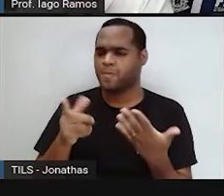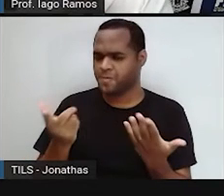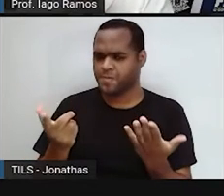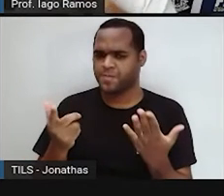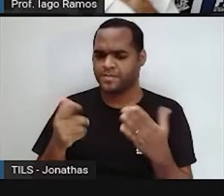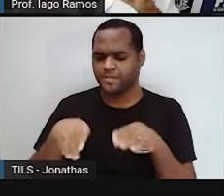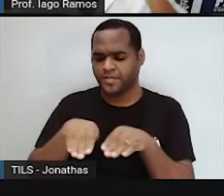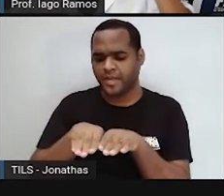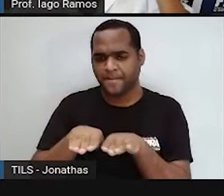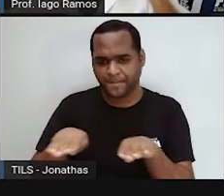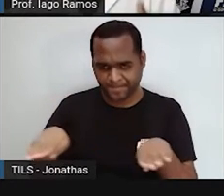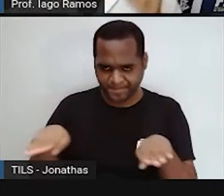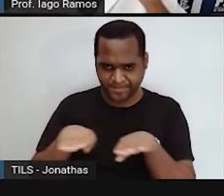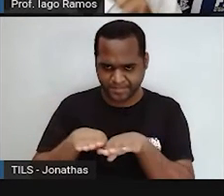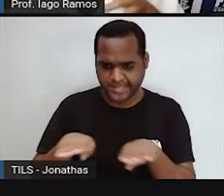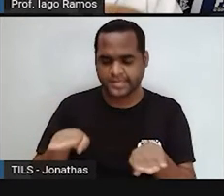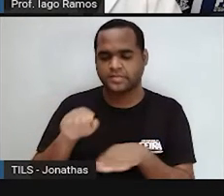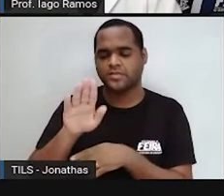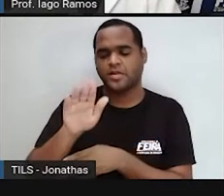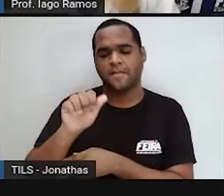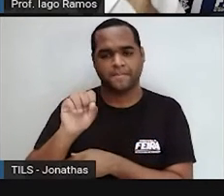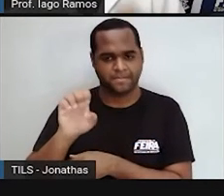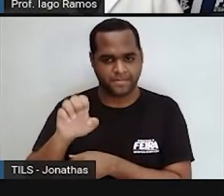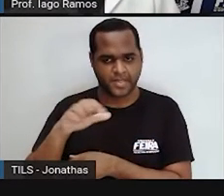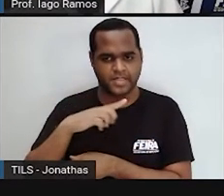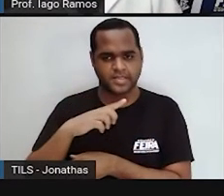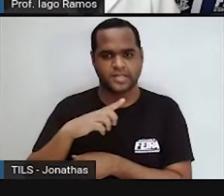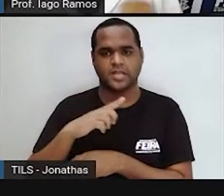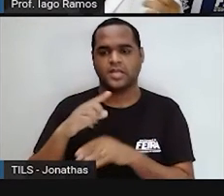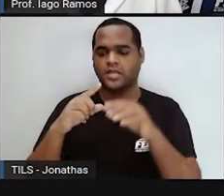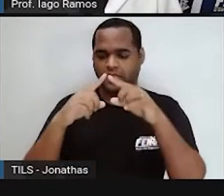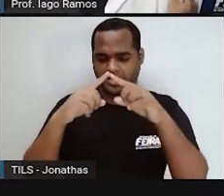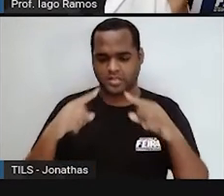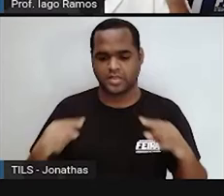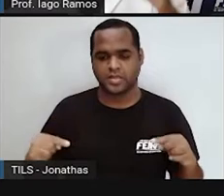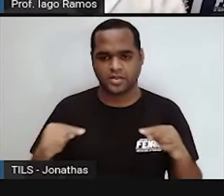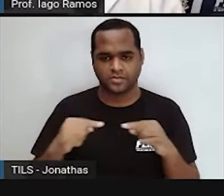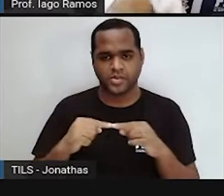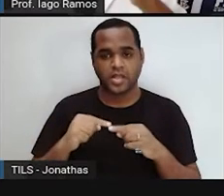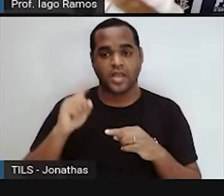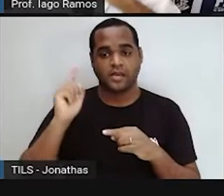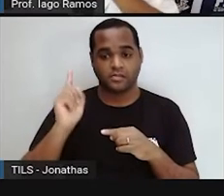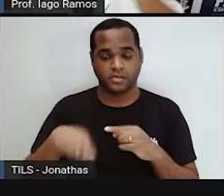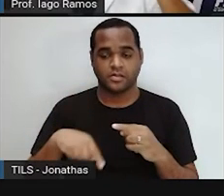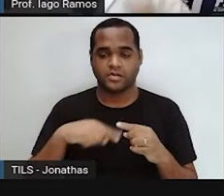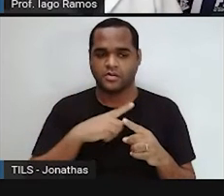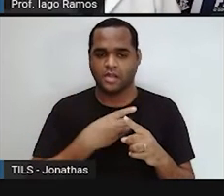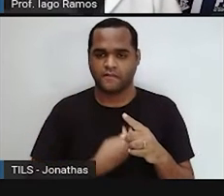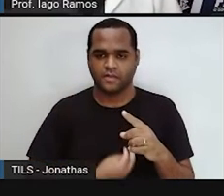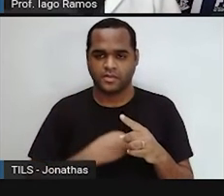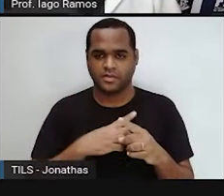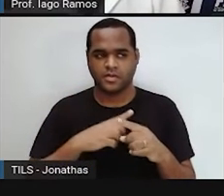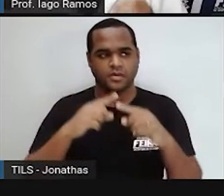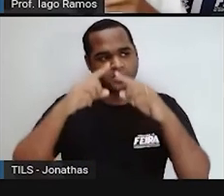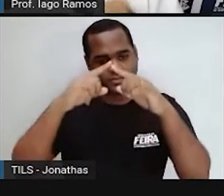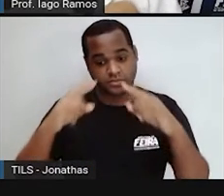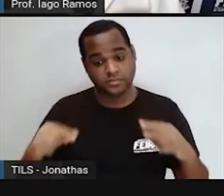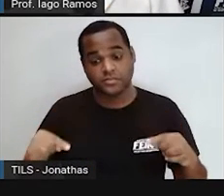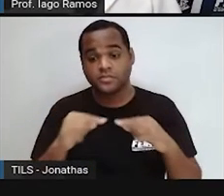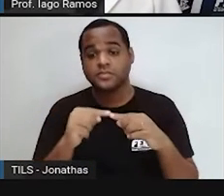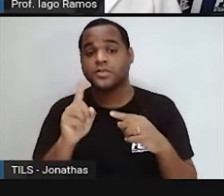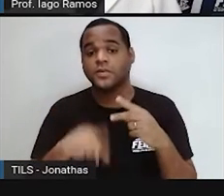de um triângulo aliás se a base de uma pirâmide é um triângulo ela é chamada de pirâmide de base triangular